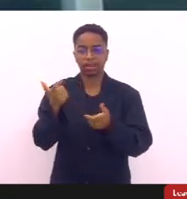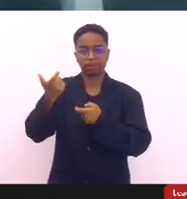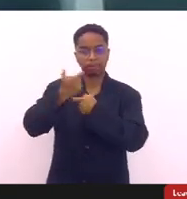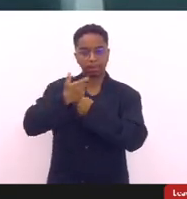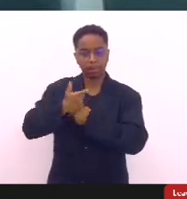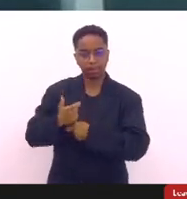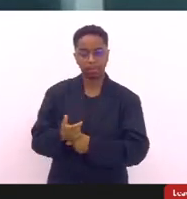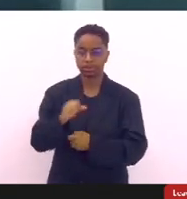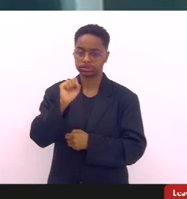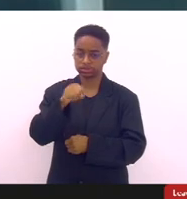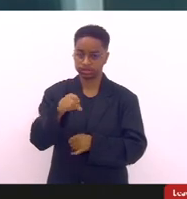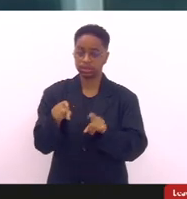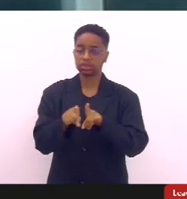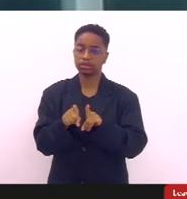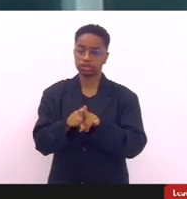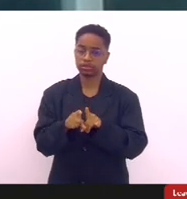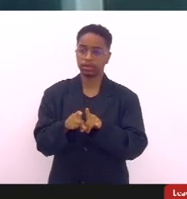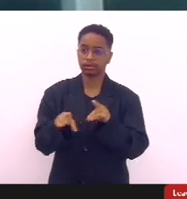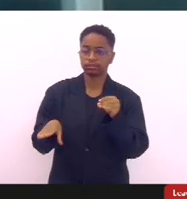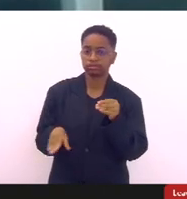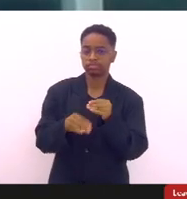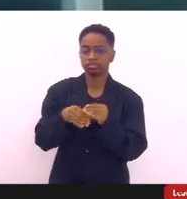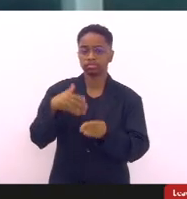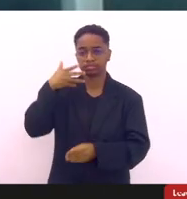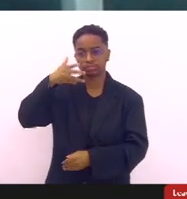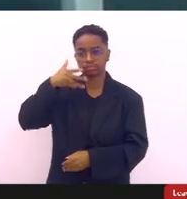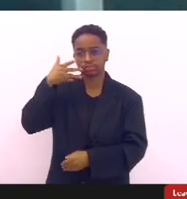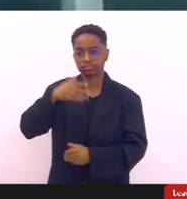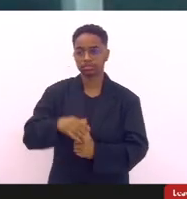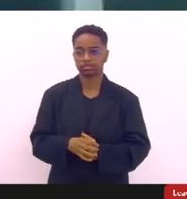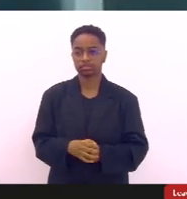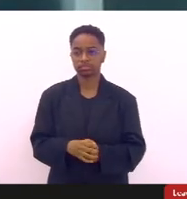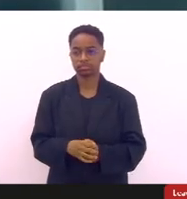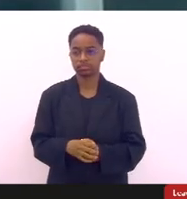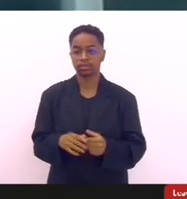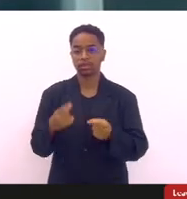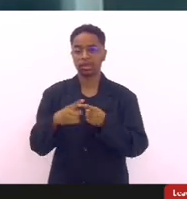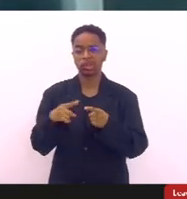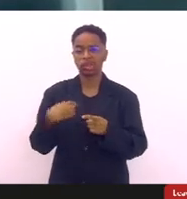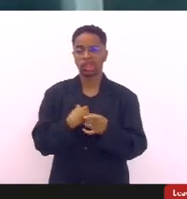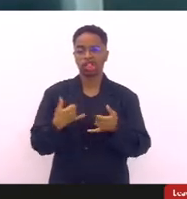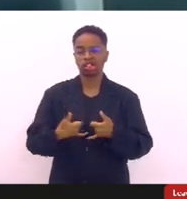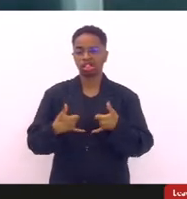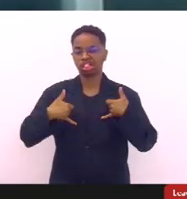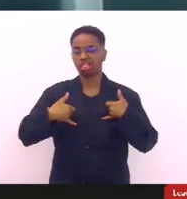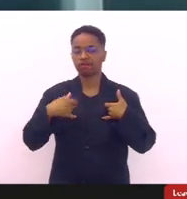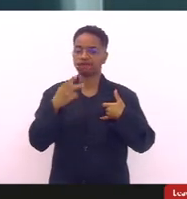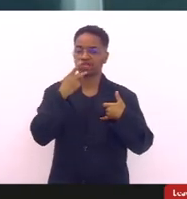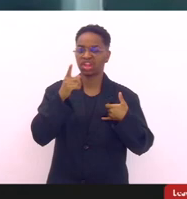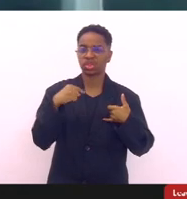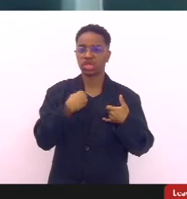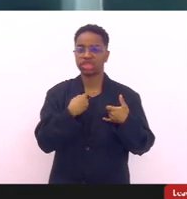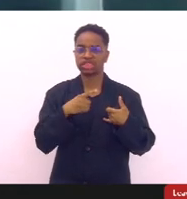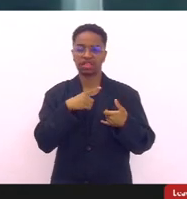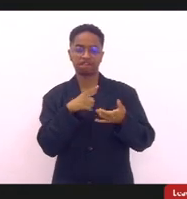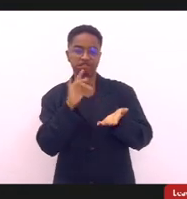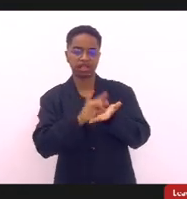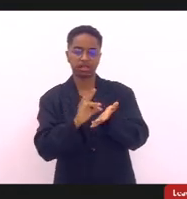né, às colocações, a gente não é orgulhoso ao ponto de achar que nós somos dono da verdade.